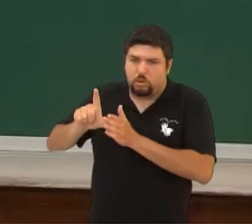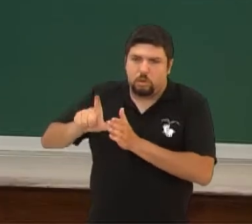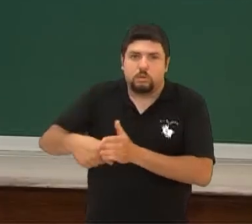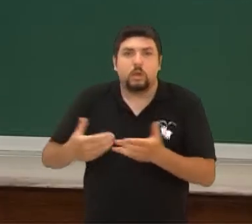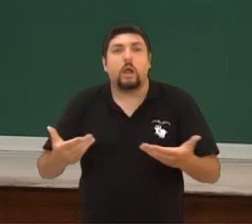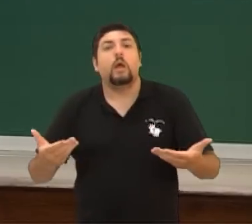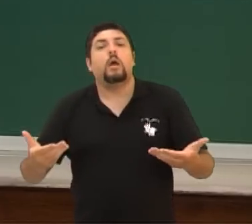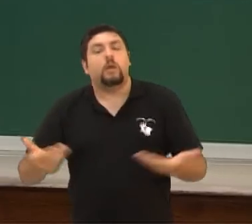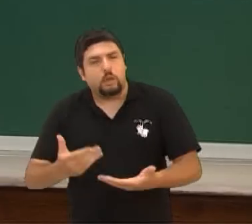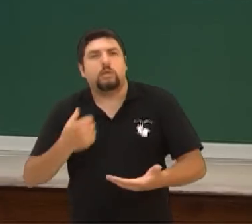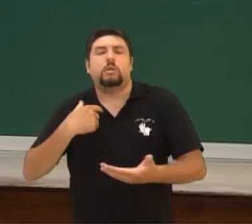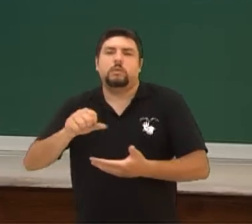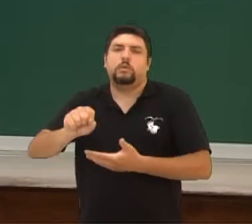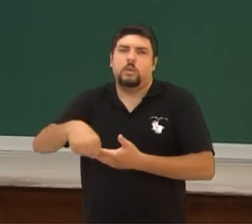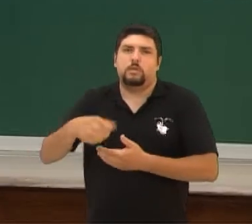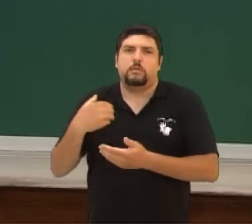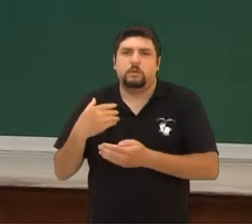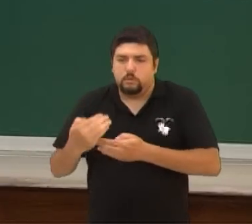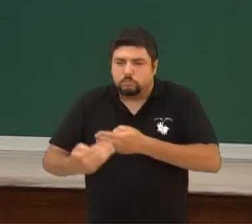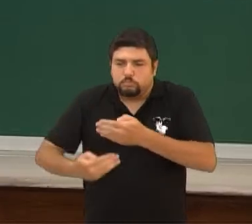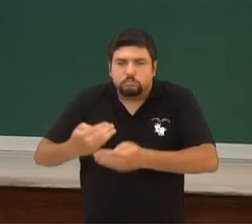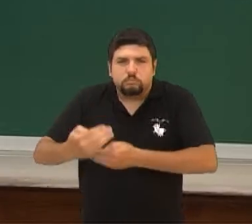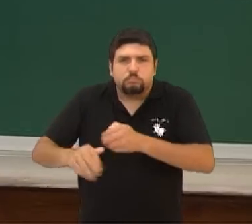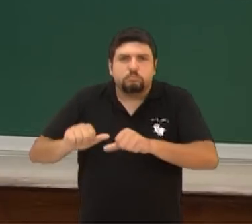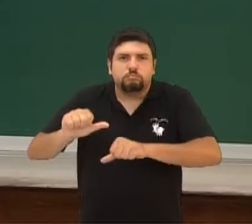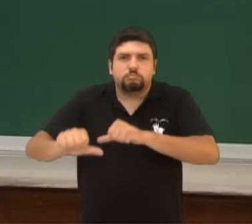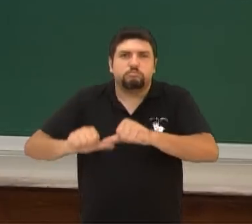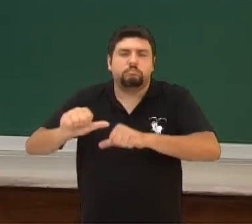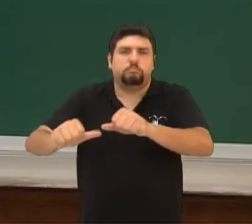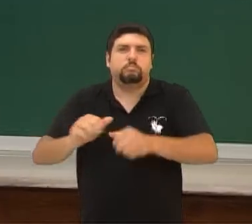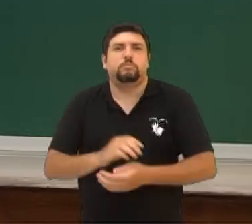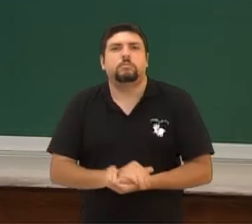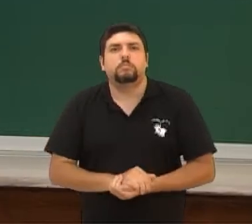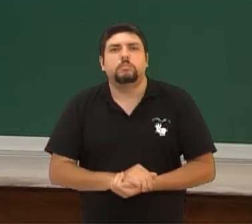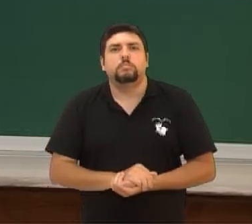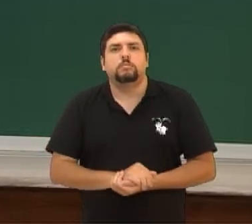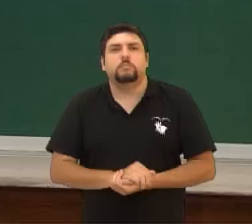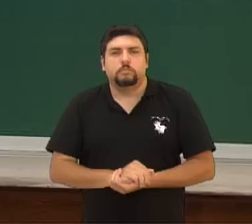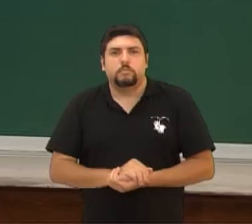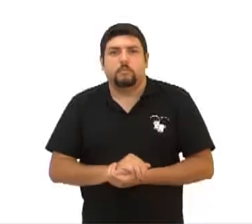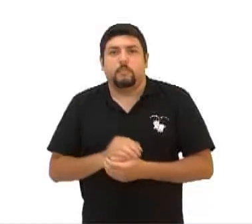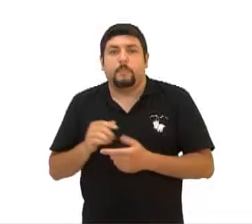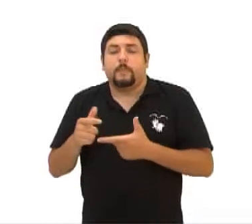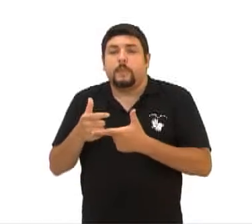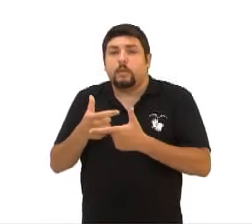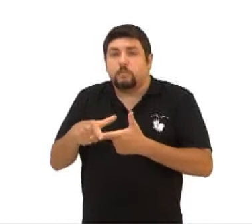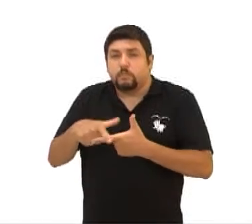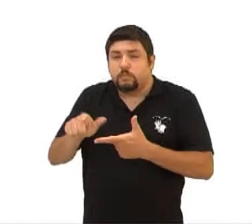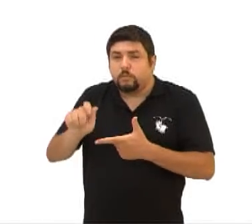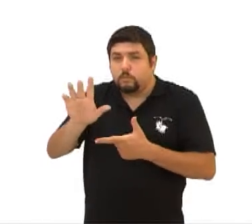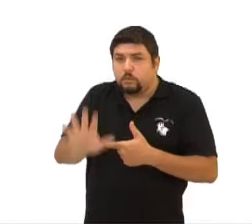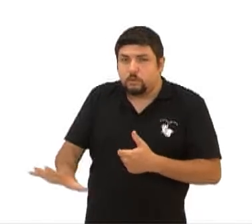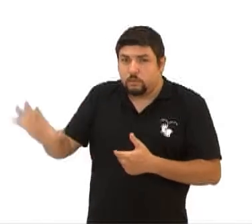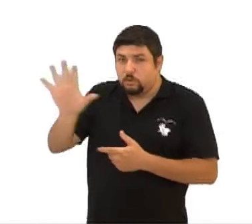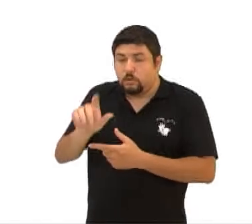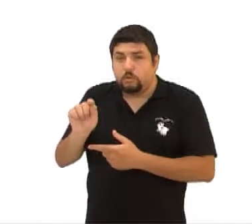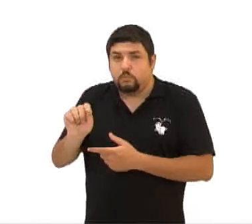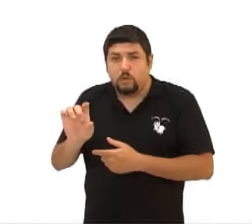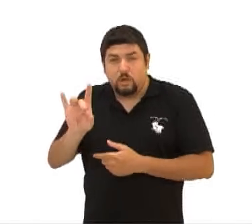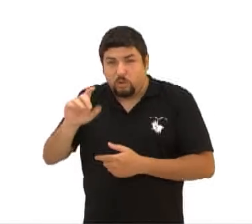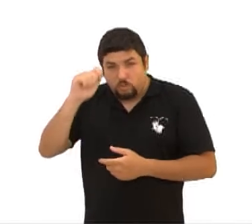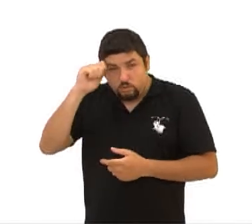mais proveitoso, mais benéfico para as suas populações. O problema, de modo geral, não é só na África que acontece